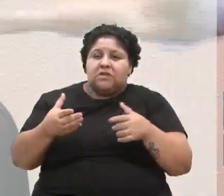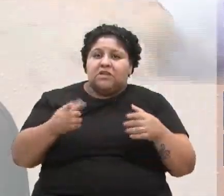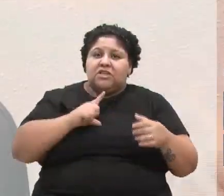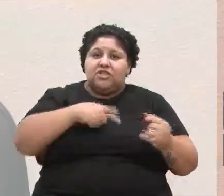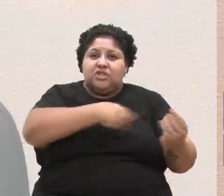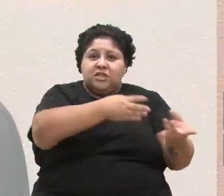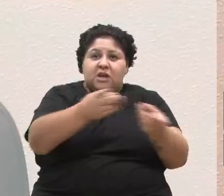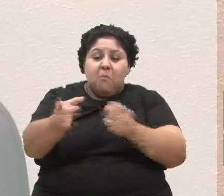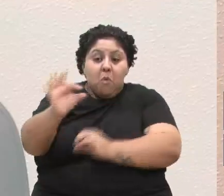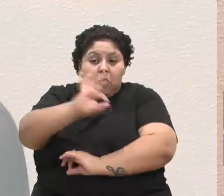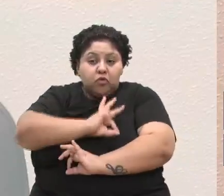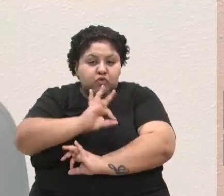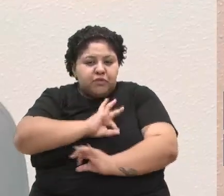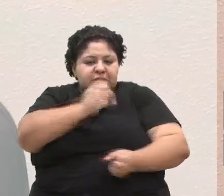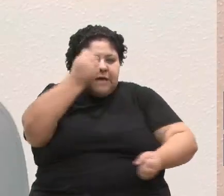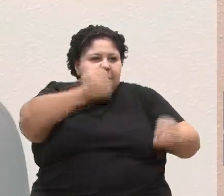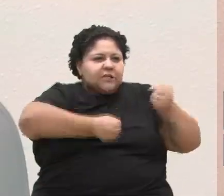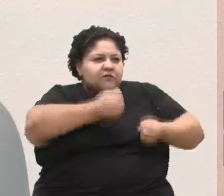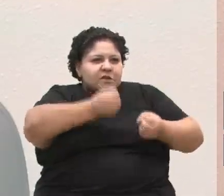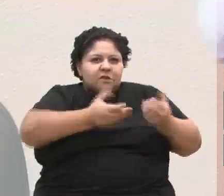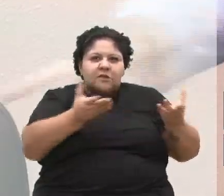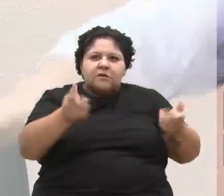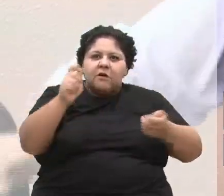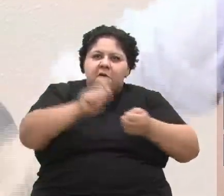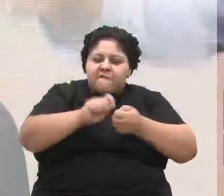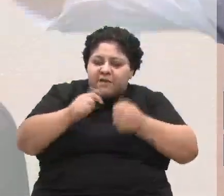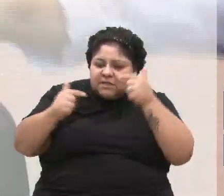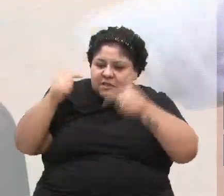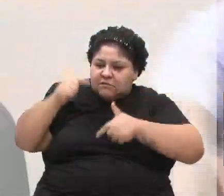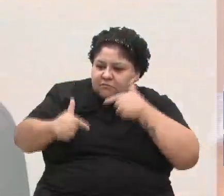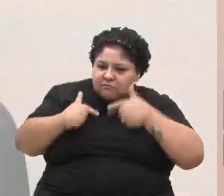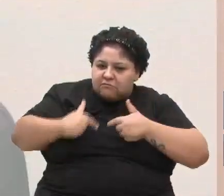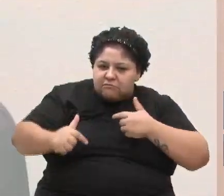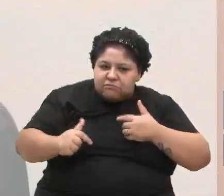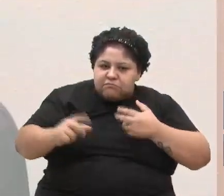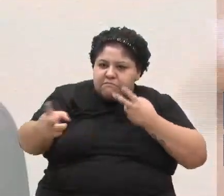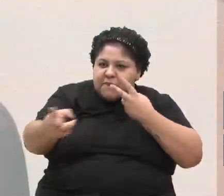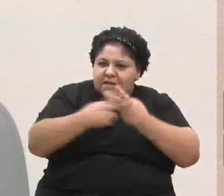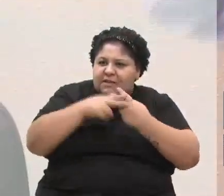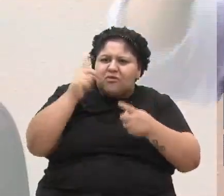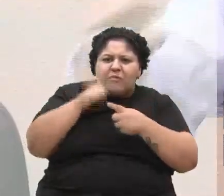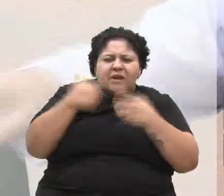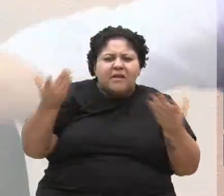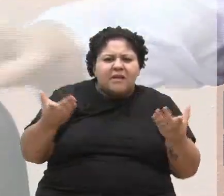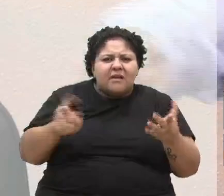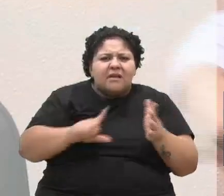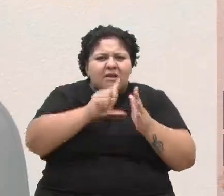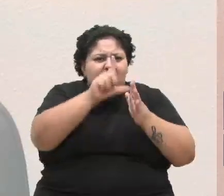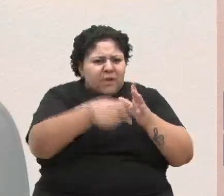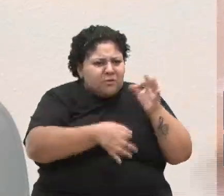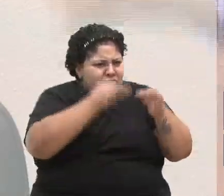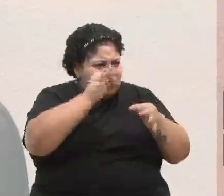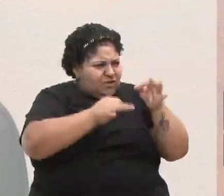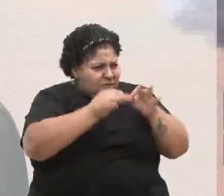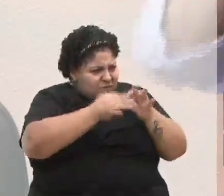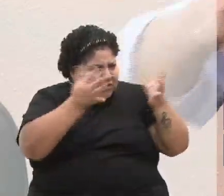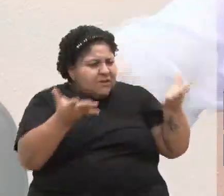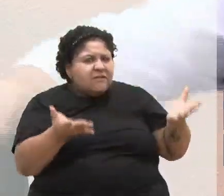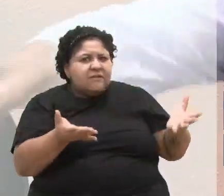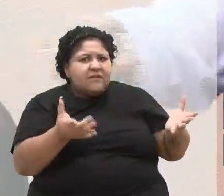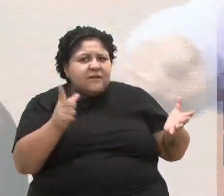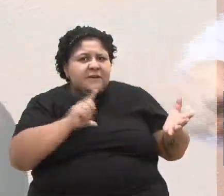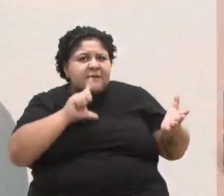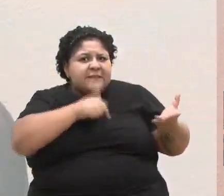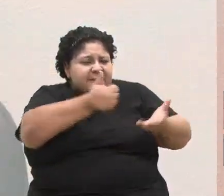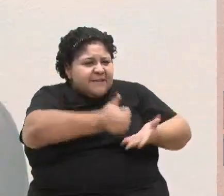tomado de policiais, fazendo o seu trabalho, prendendo para quê? Para depois o judiciário liberar, para depois ser